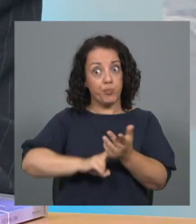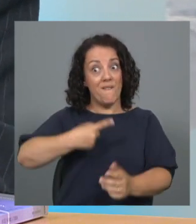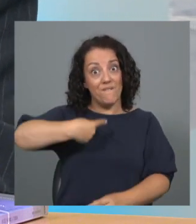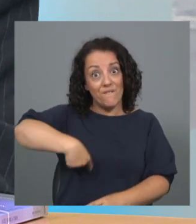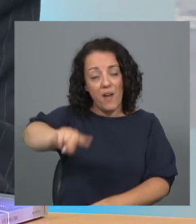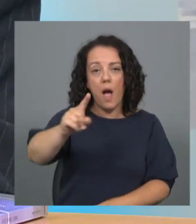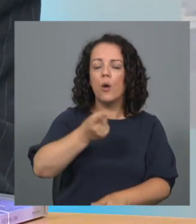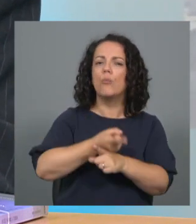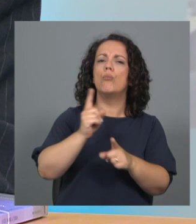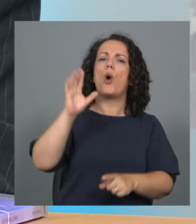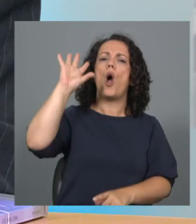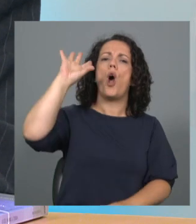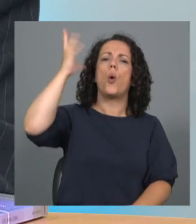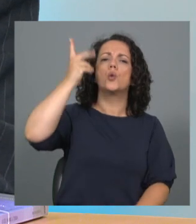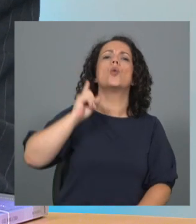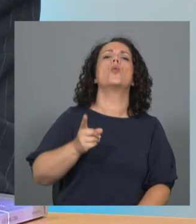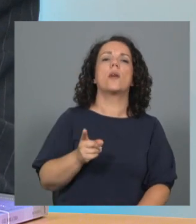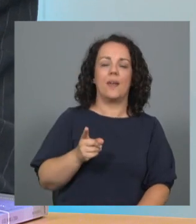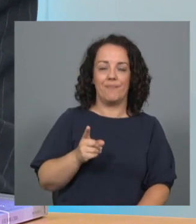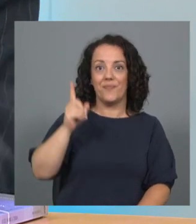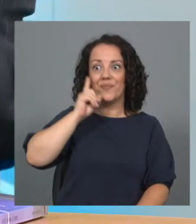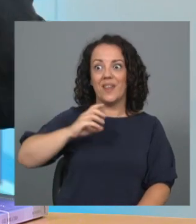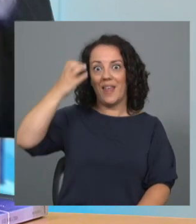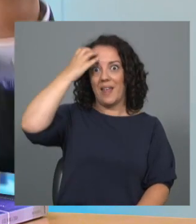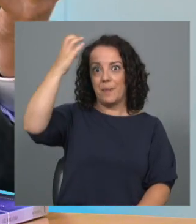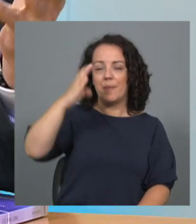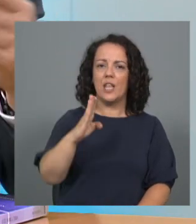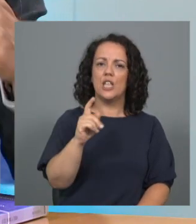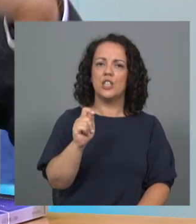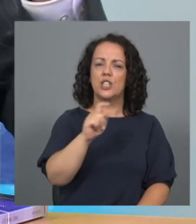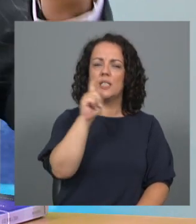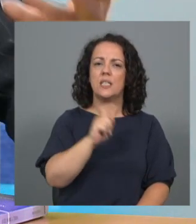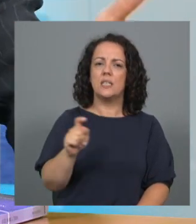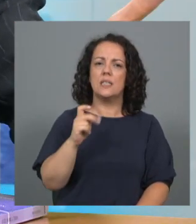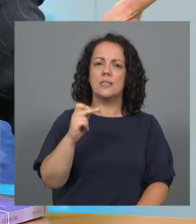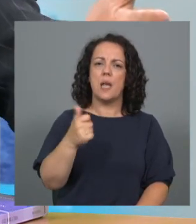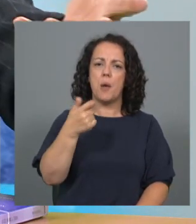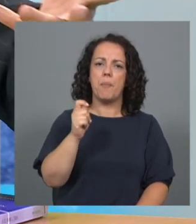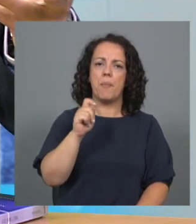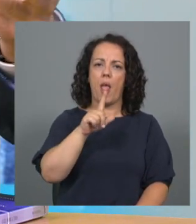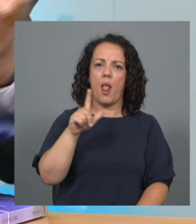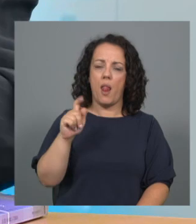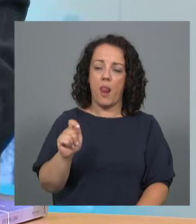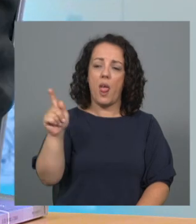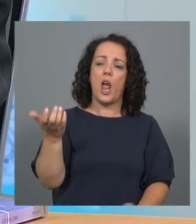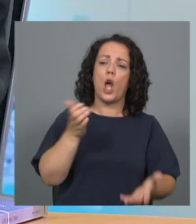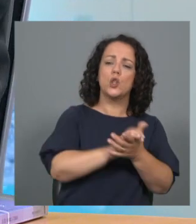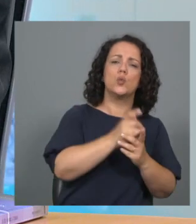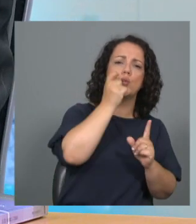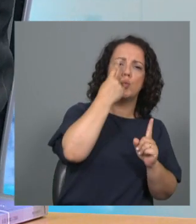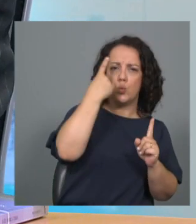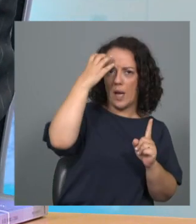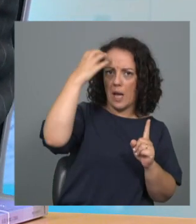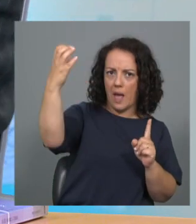por um acontecimento histórico, que é a perseguição que a rainha Jezabel, que era uma fenícia da cidade de Tiro, que tinha casado com o rei